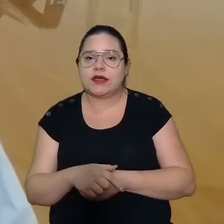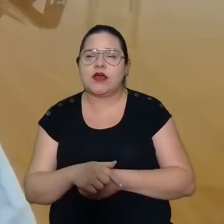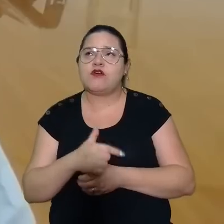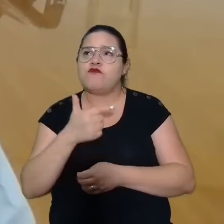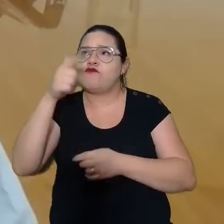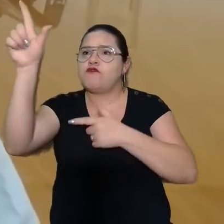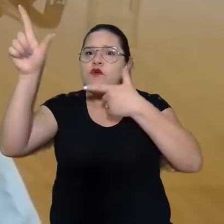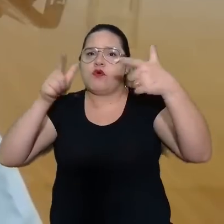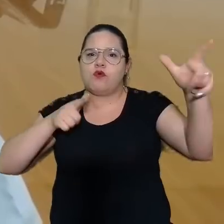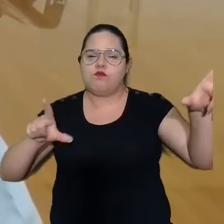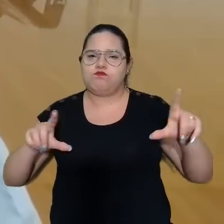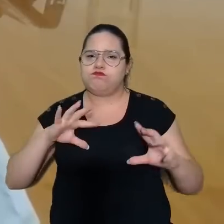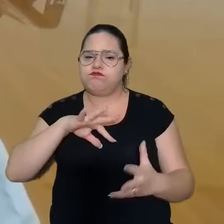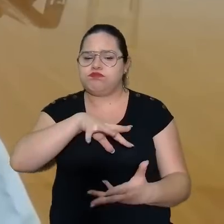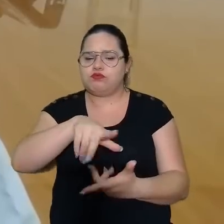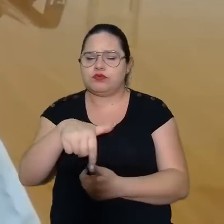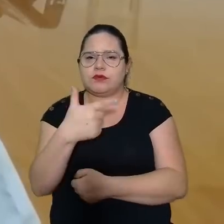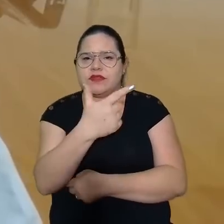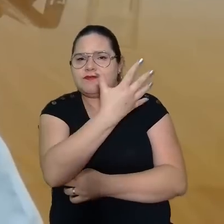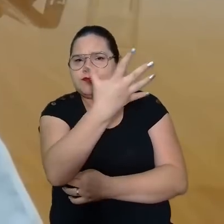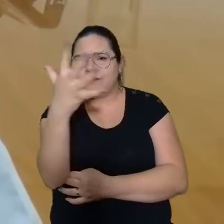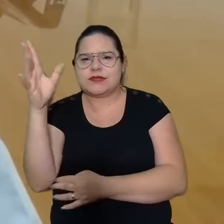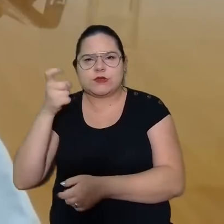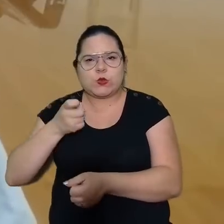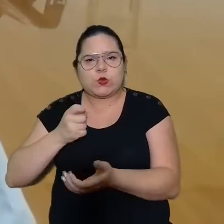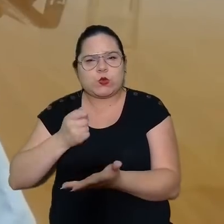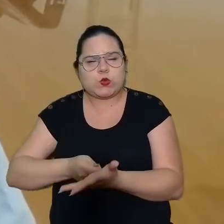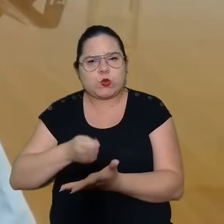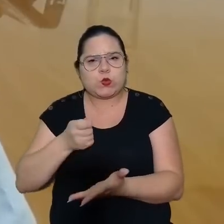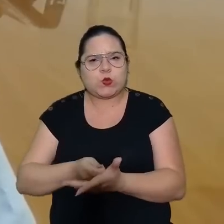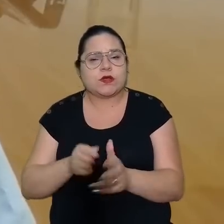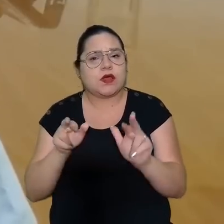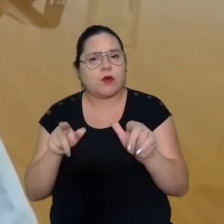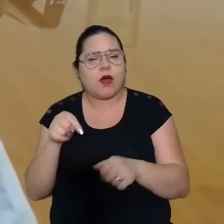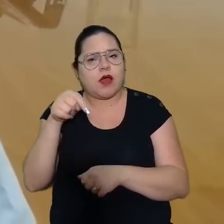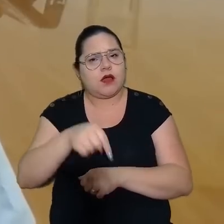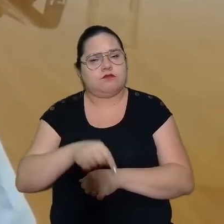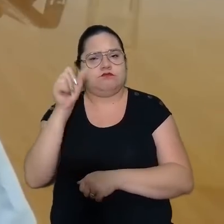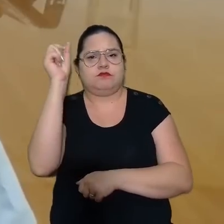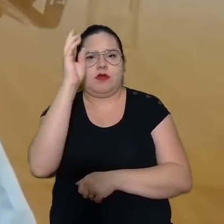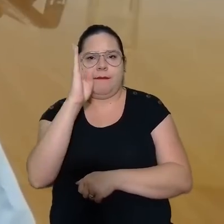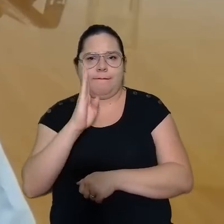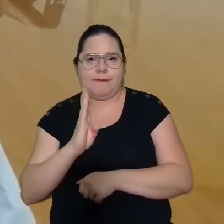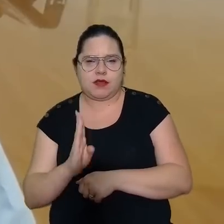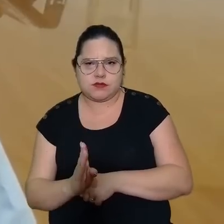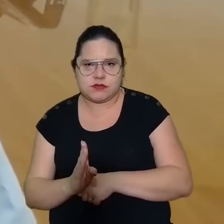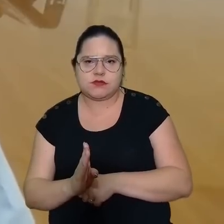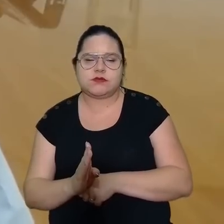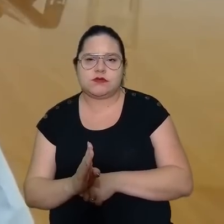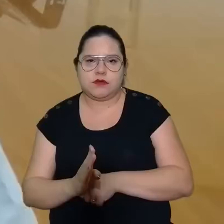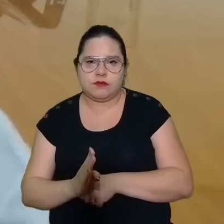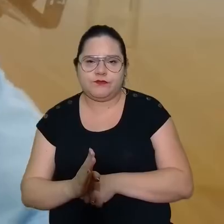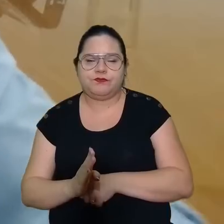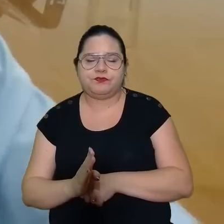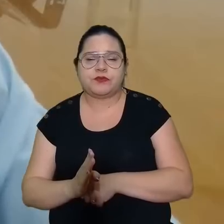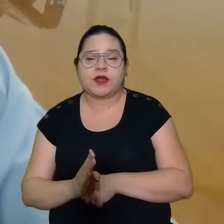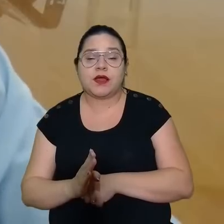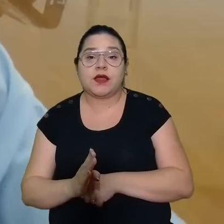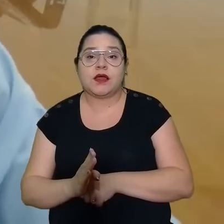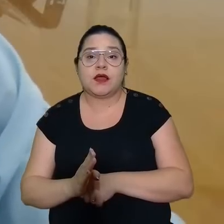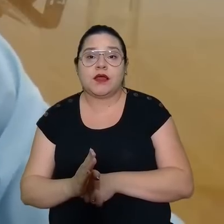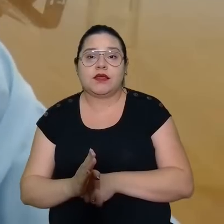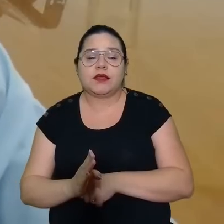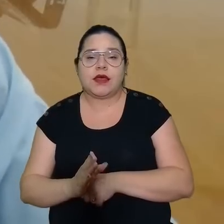florestal tão rigoroso ou um código florestal que seja que onde o agricultor